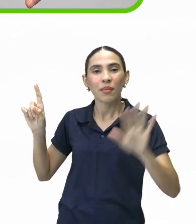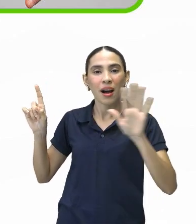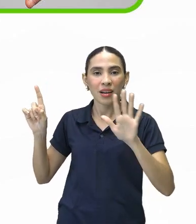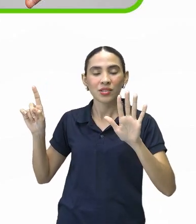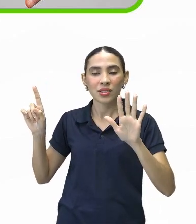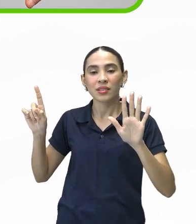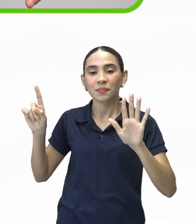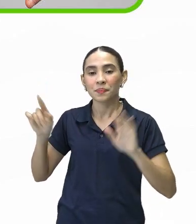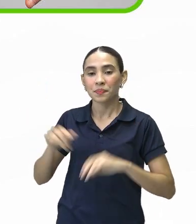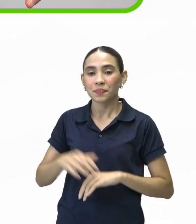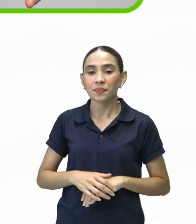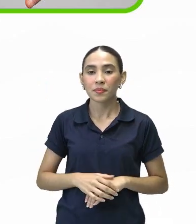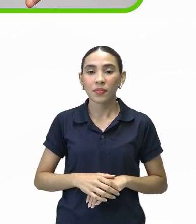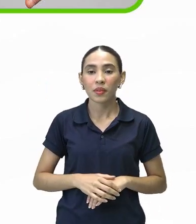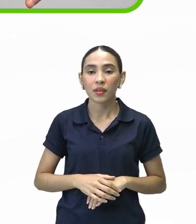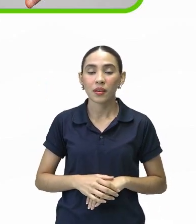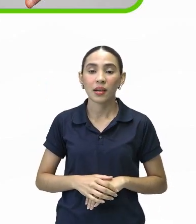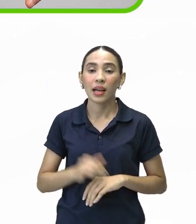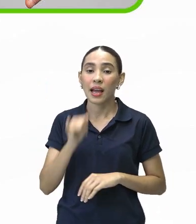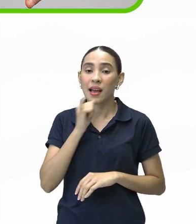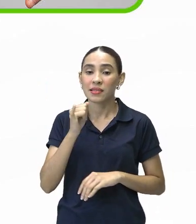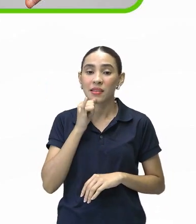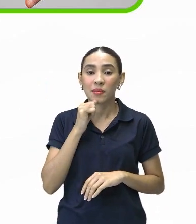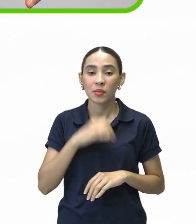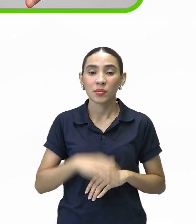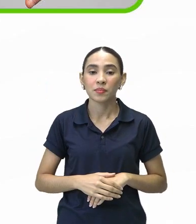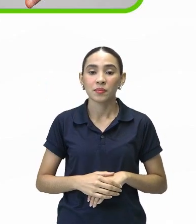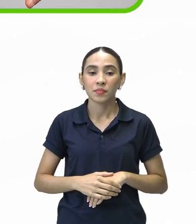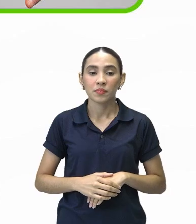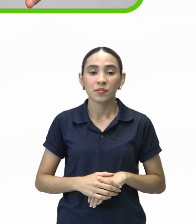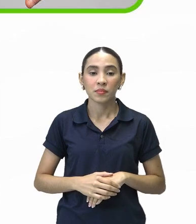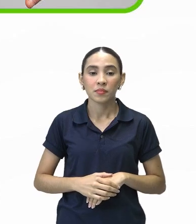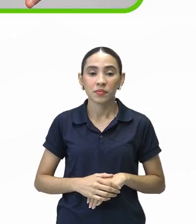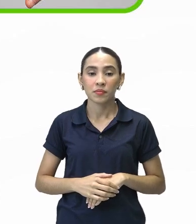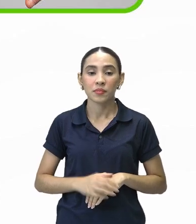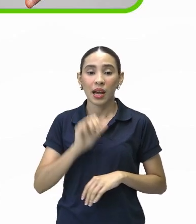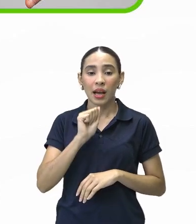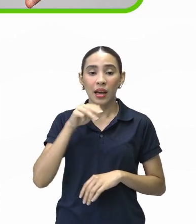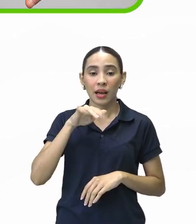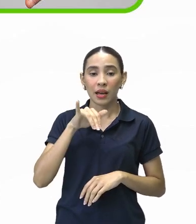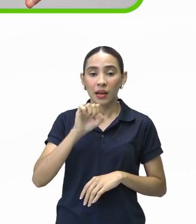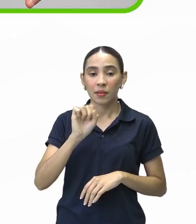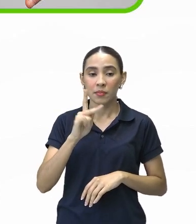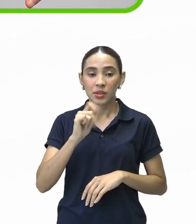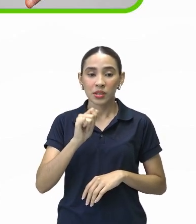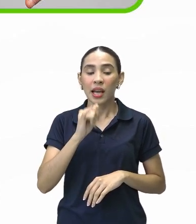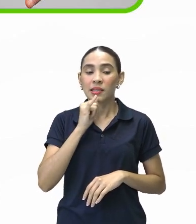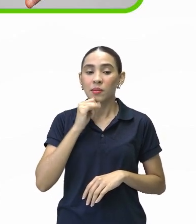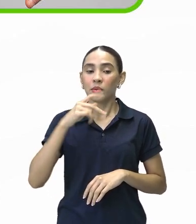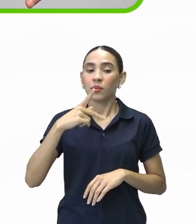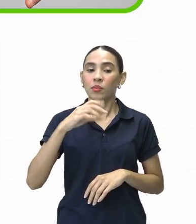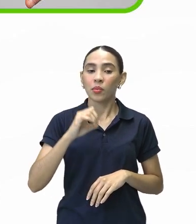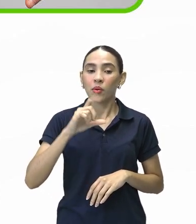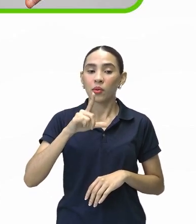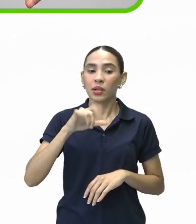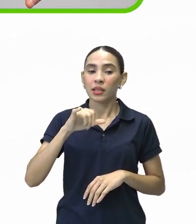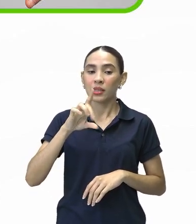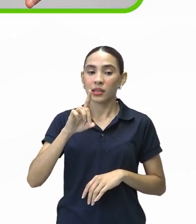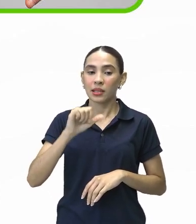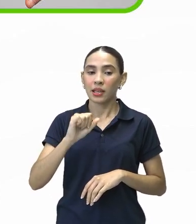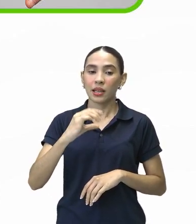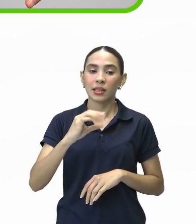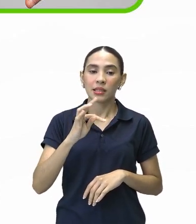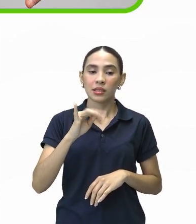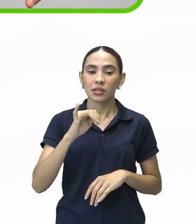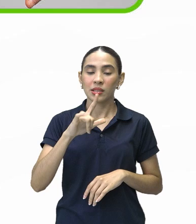Mostrando o efeito fundador em Amish com polidactilia. O que acontece, né?